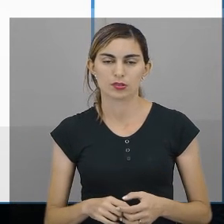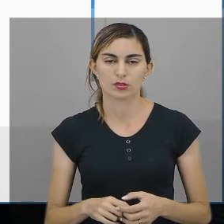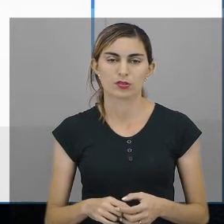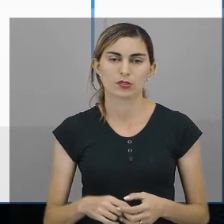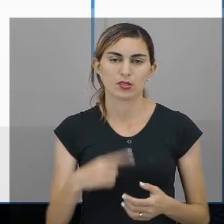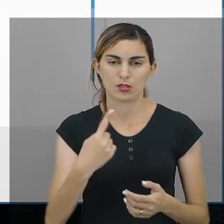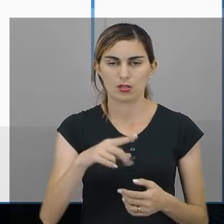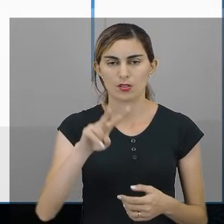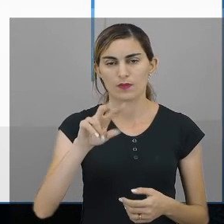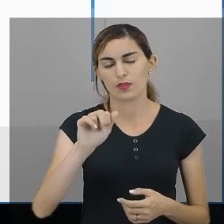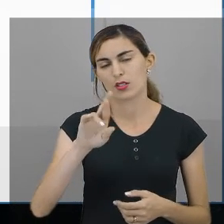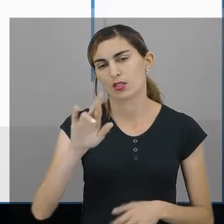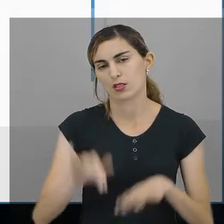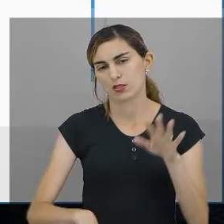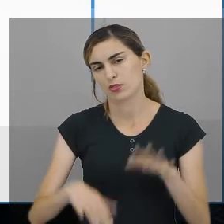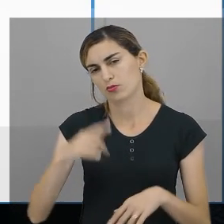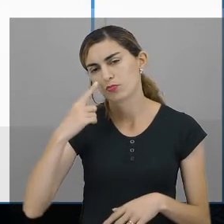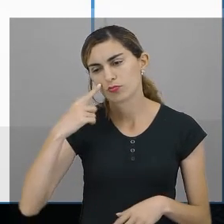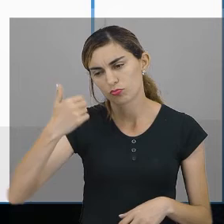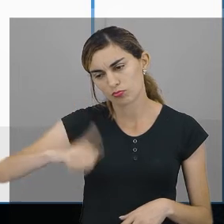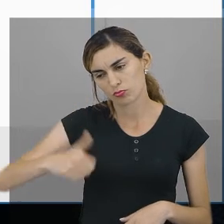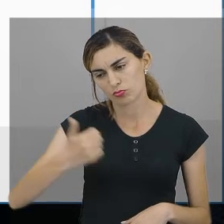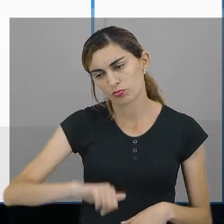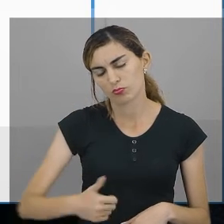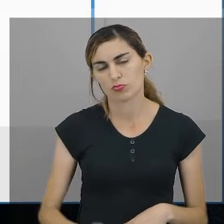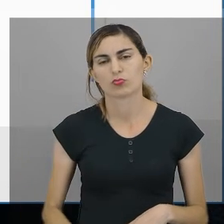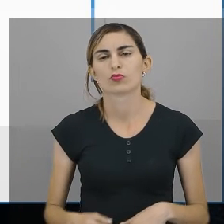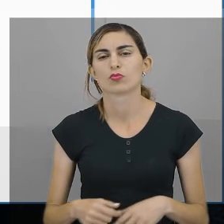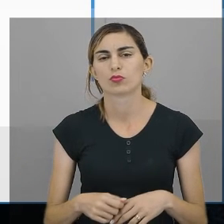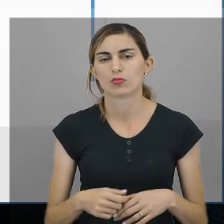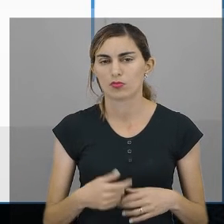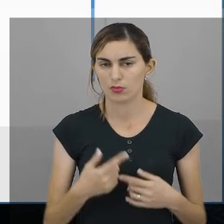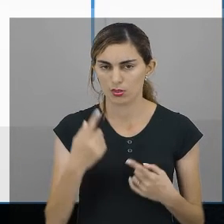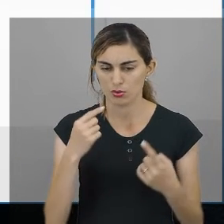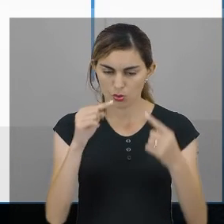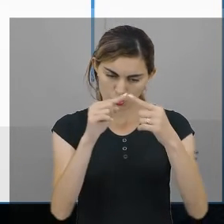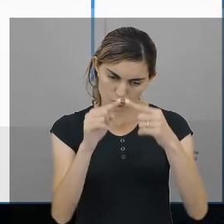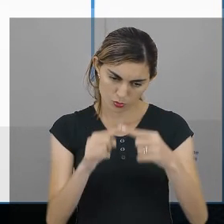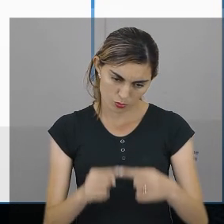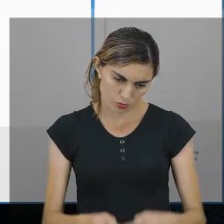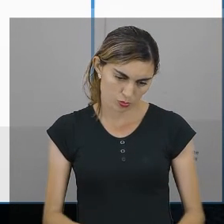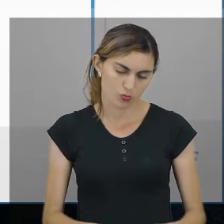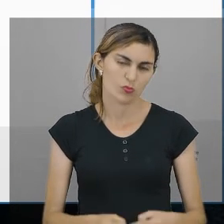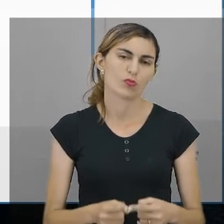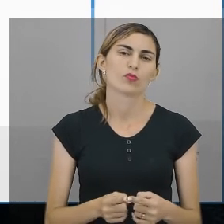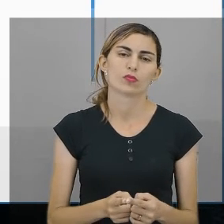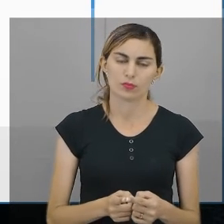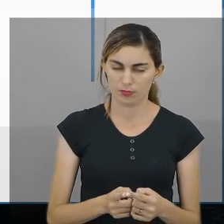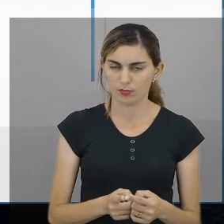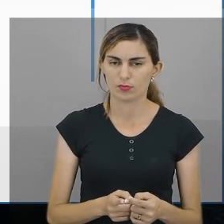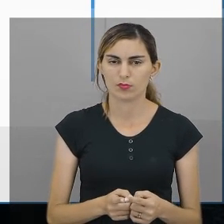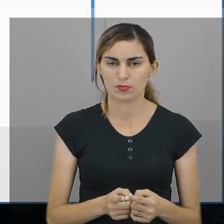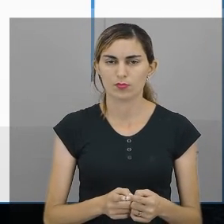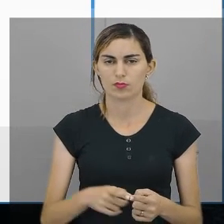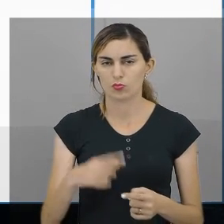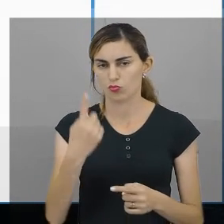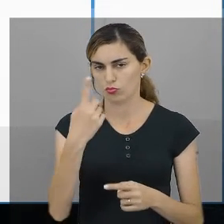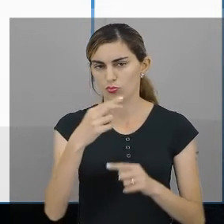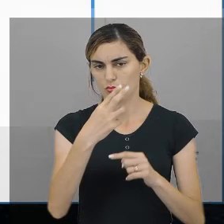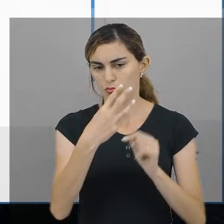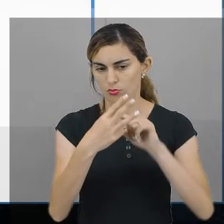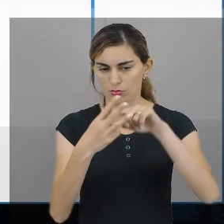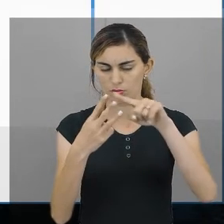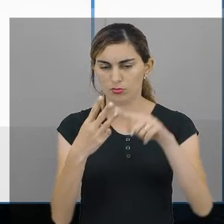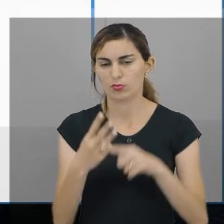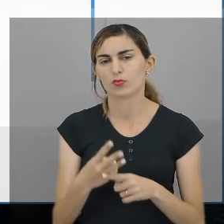na variável resultado, as variáveis lógicas estão sendo combinadas de acordo com um dos 3 operadores